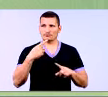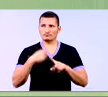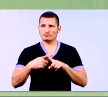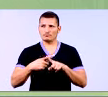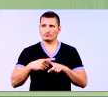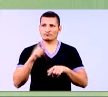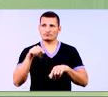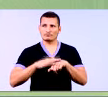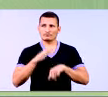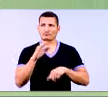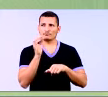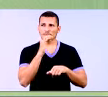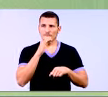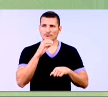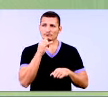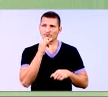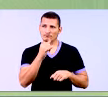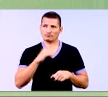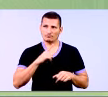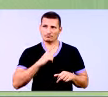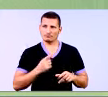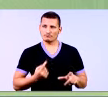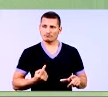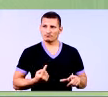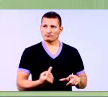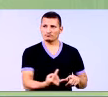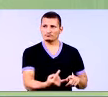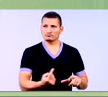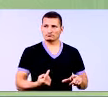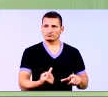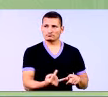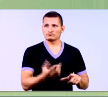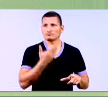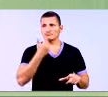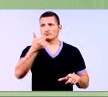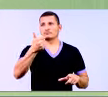rápido. Então, quanto mais barramentos eu tenho aqui, muito melhor.